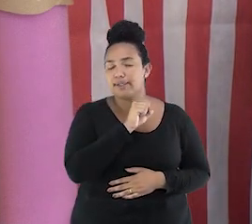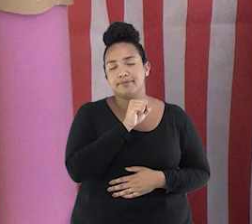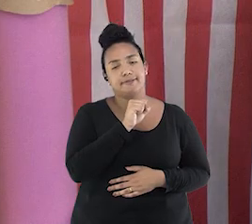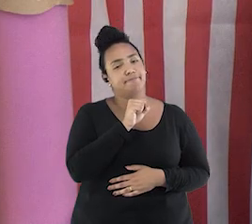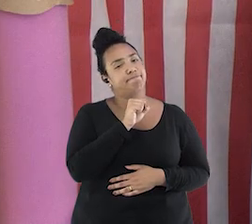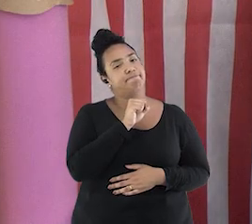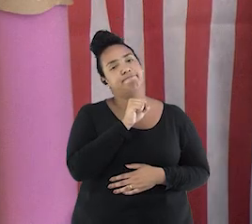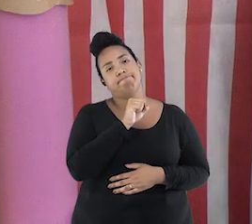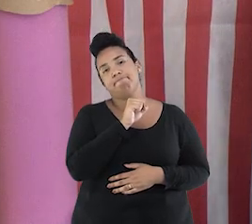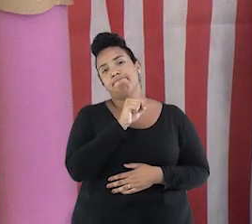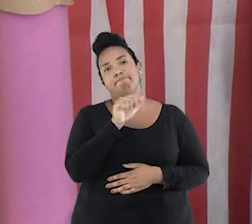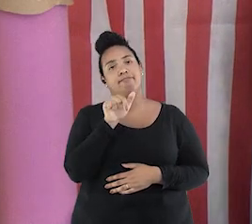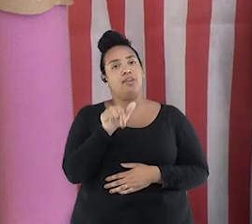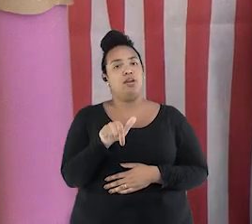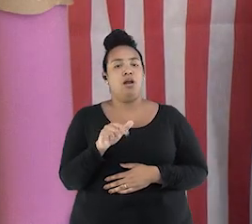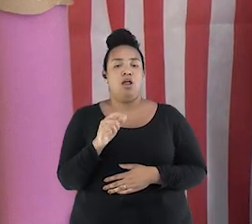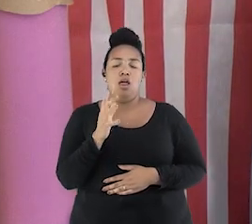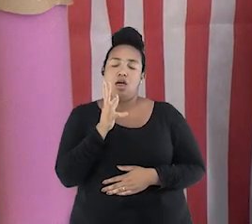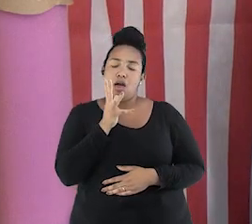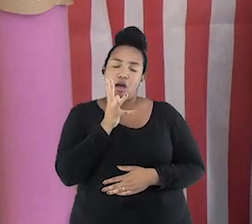quase não saía do lugar.